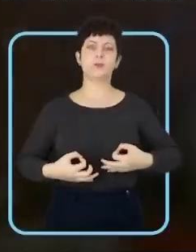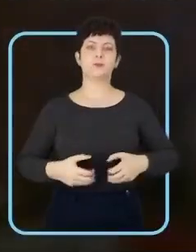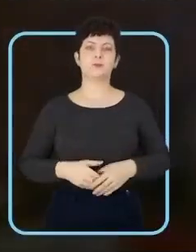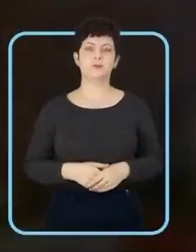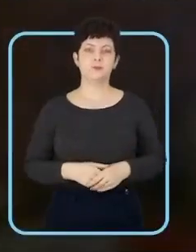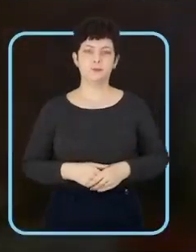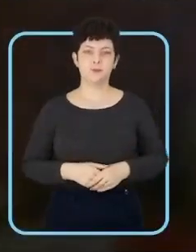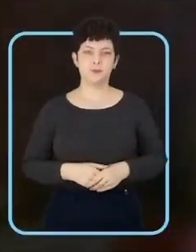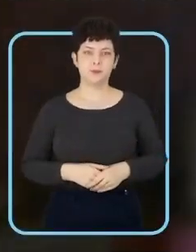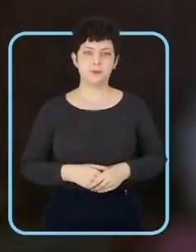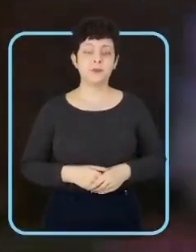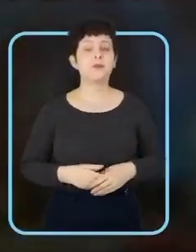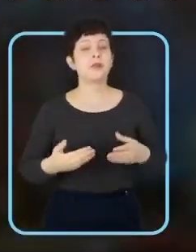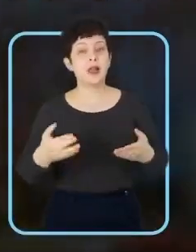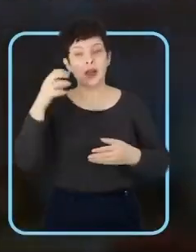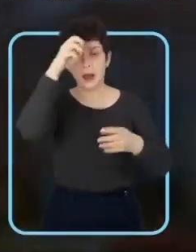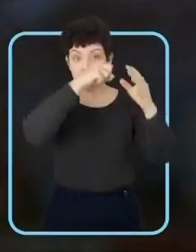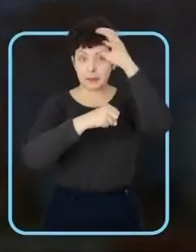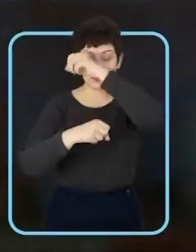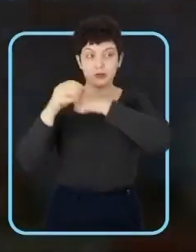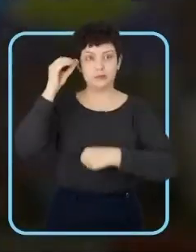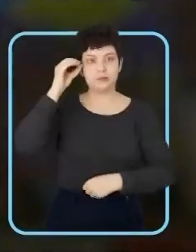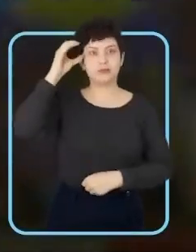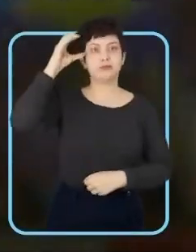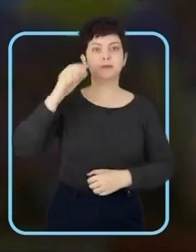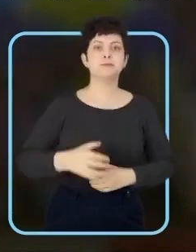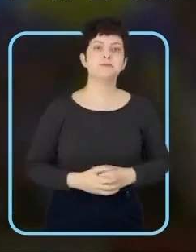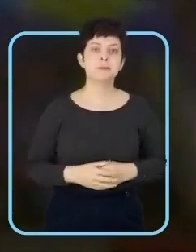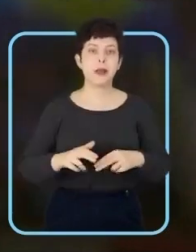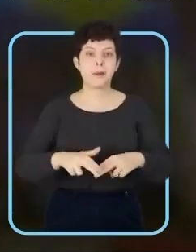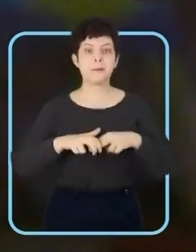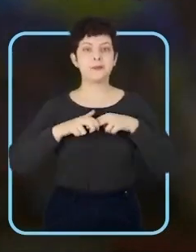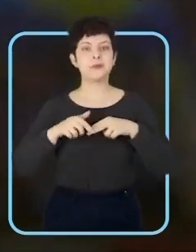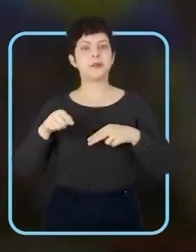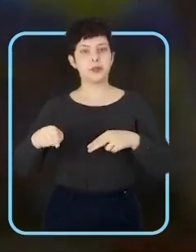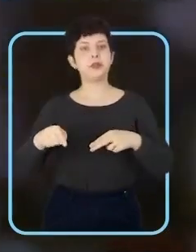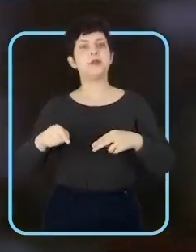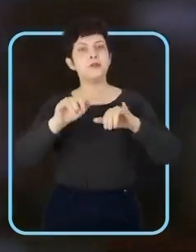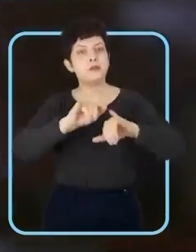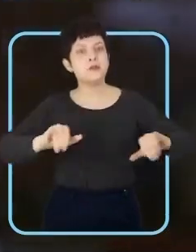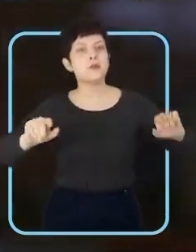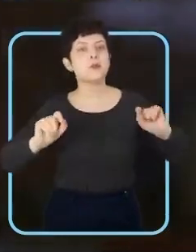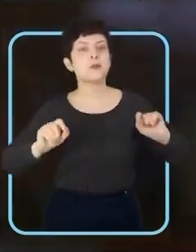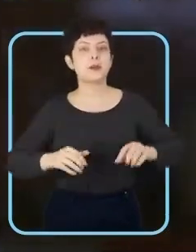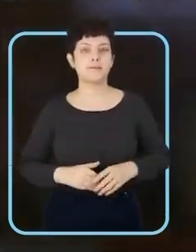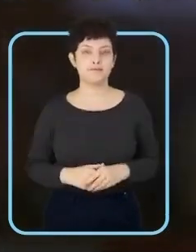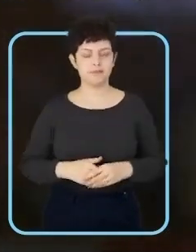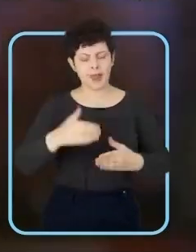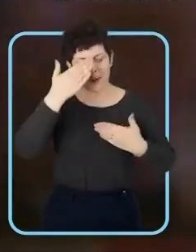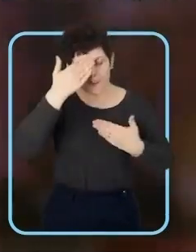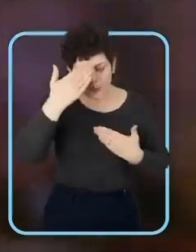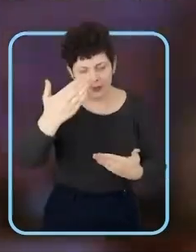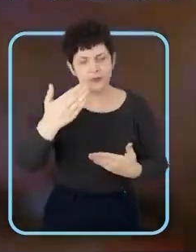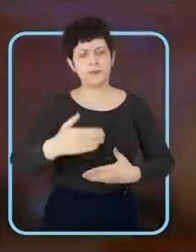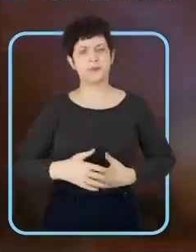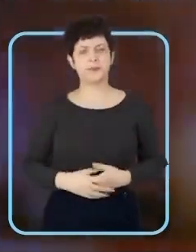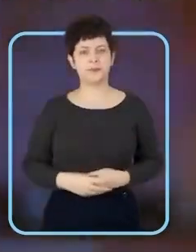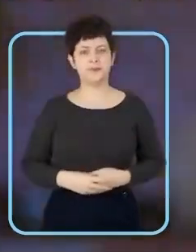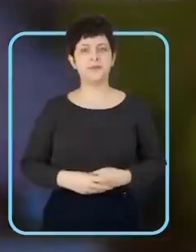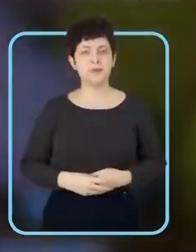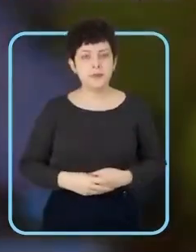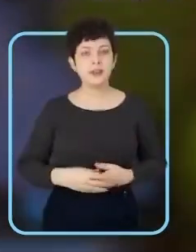honesta, direta e sincera. Aprendi muito. É por isso que eu quero dizer a você, muito